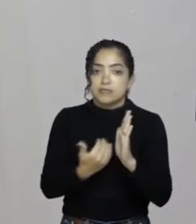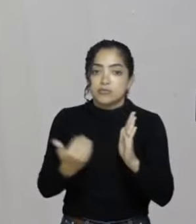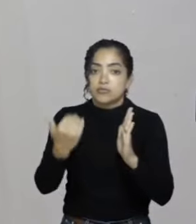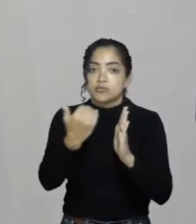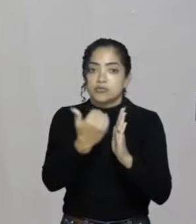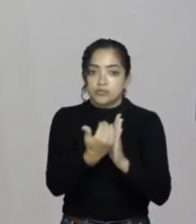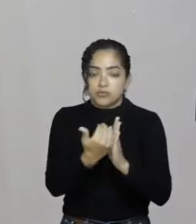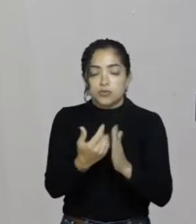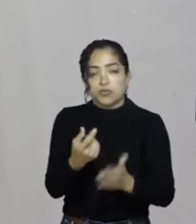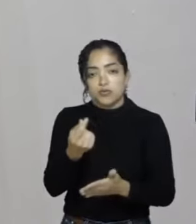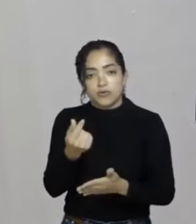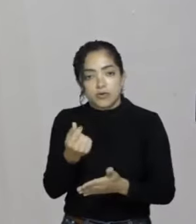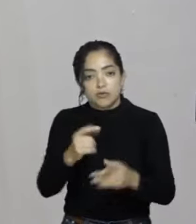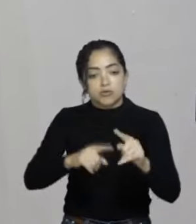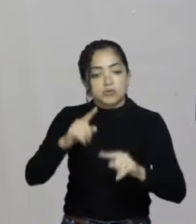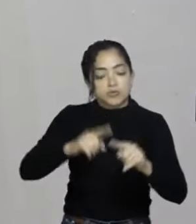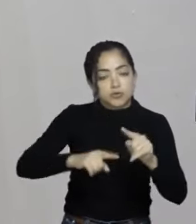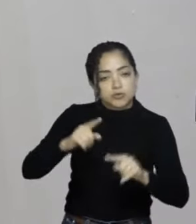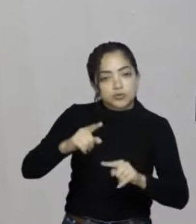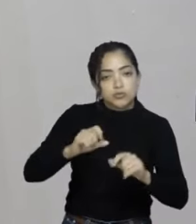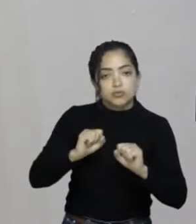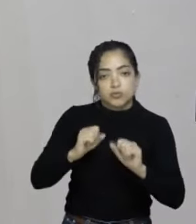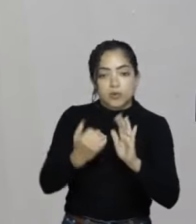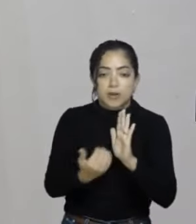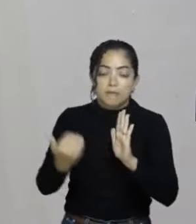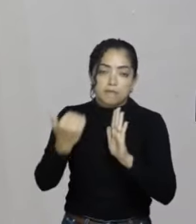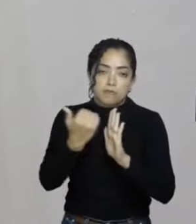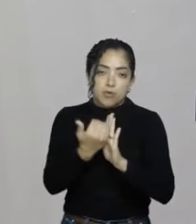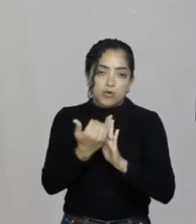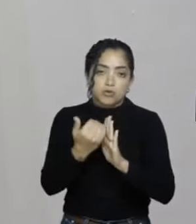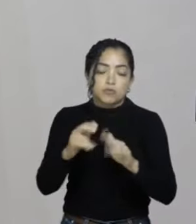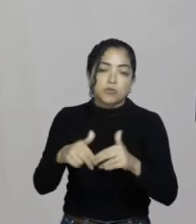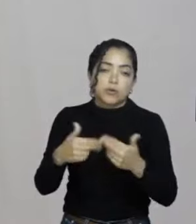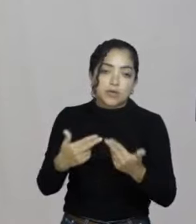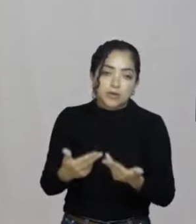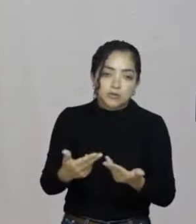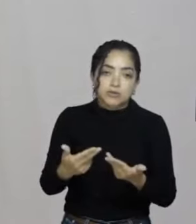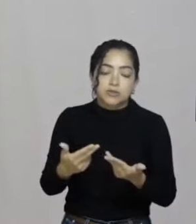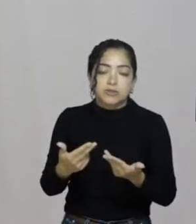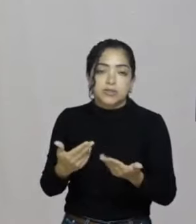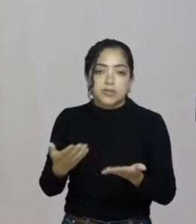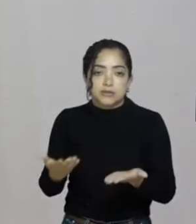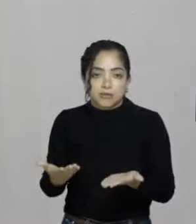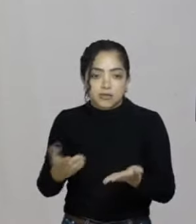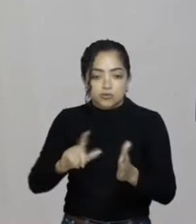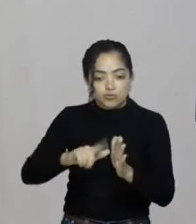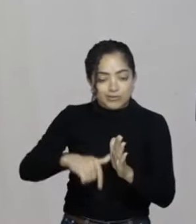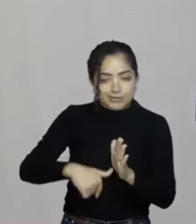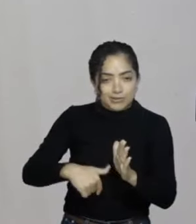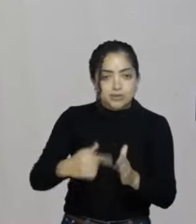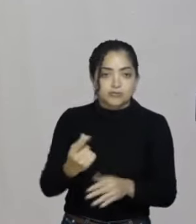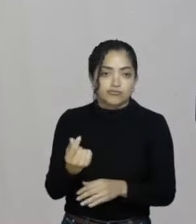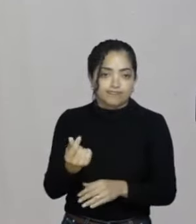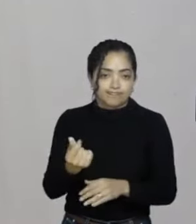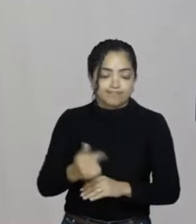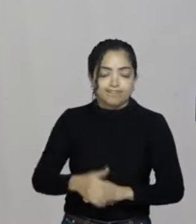preços né de seus produtos e serviços por conta já dá prevista do previsto atrás do pagamento